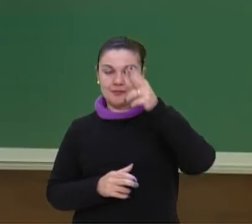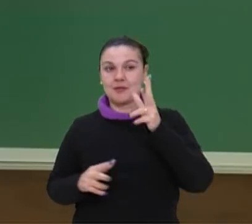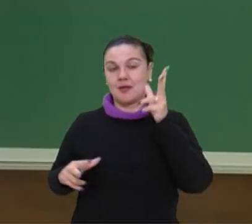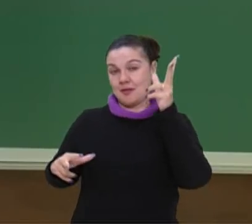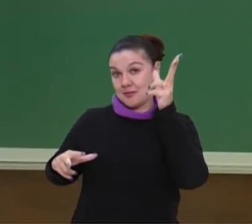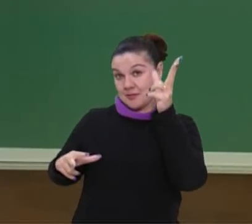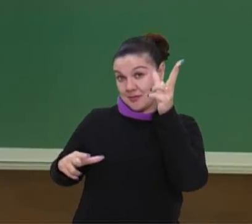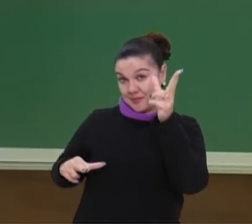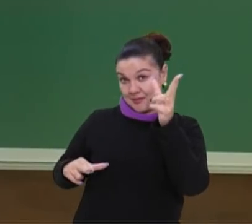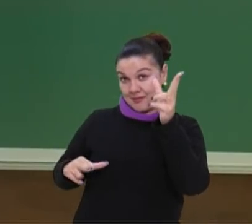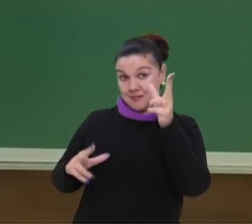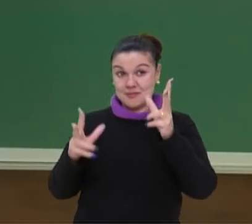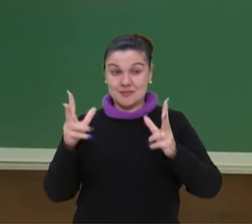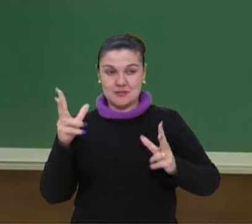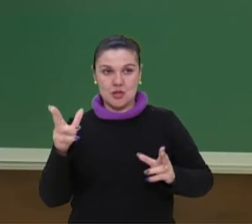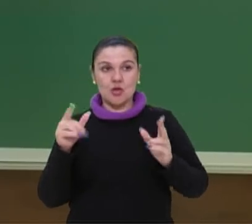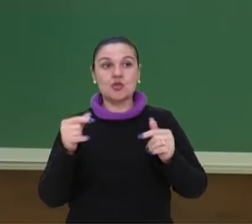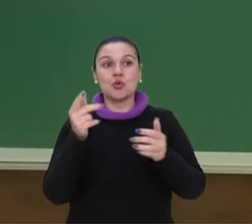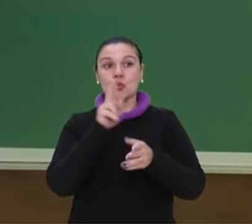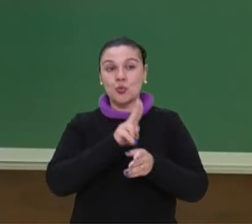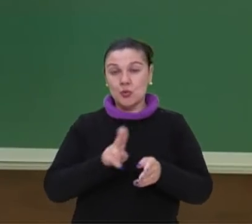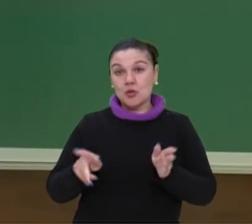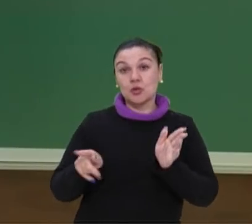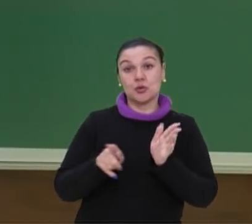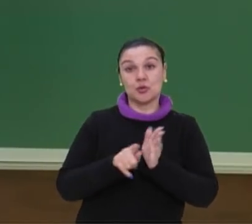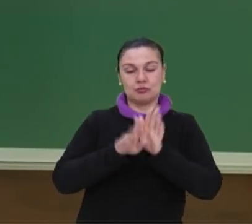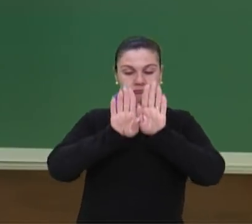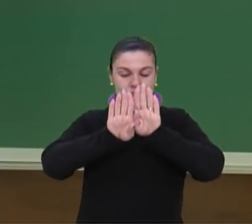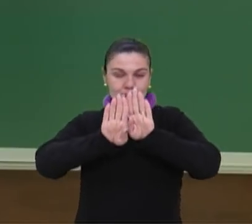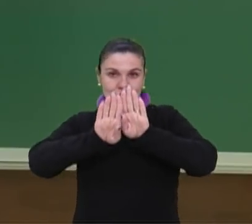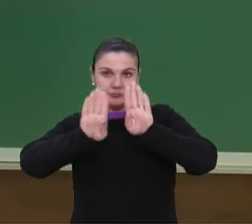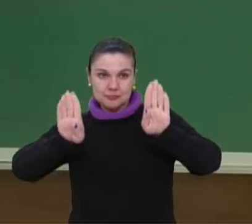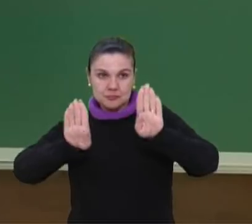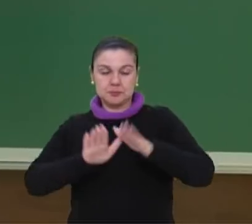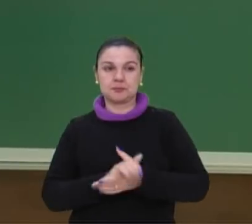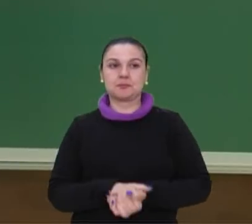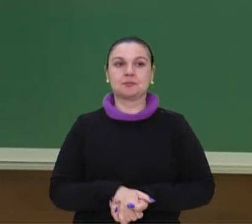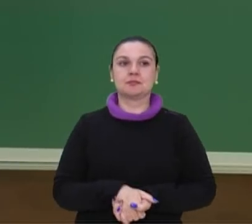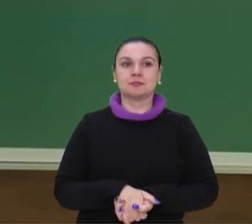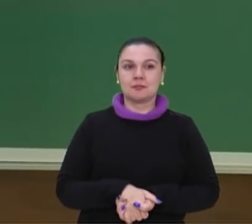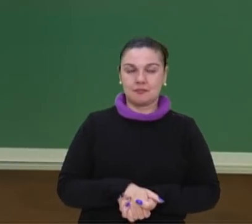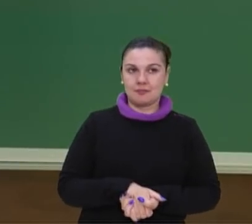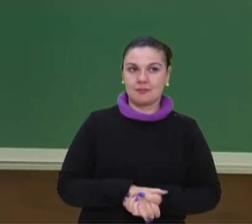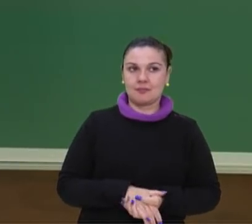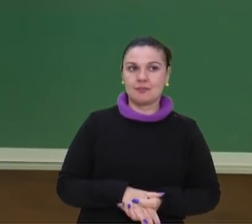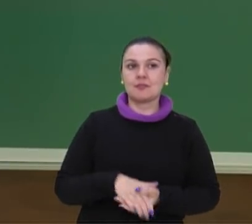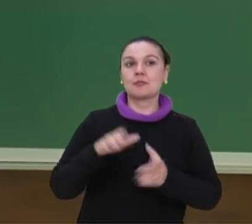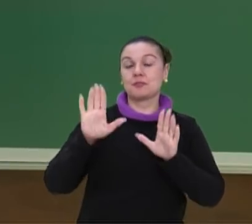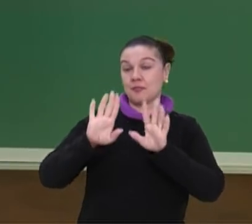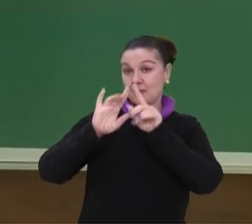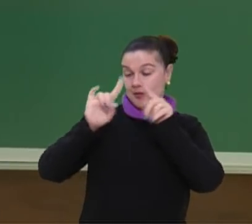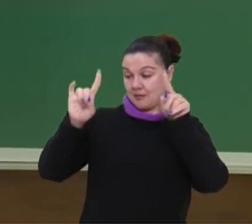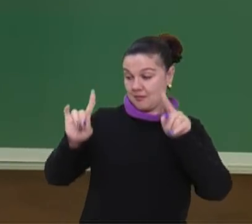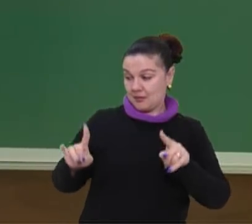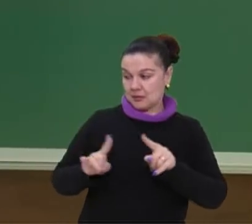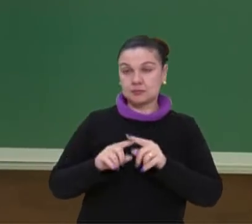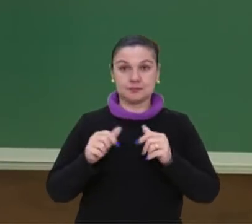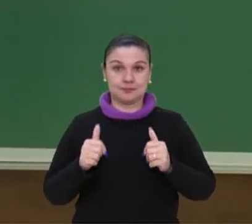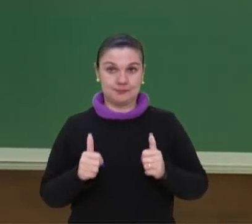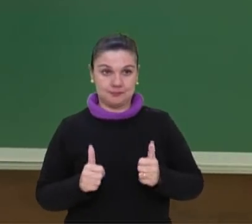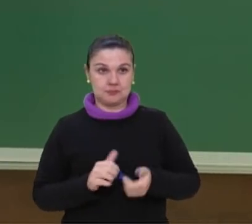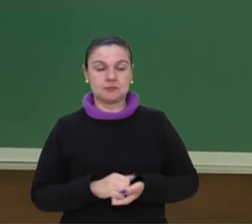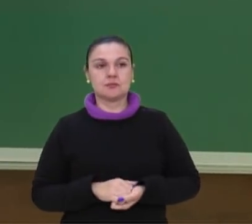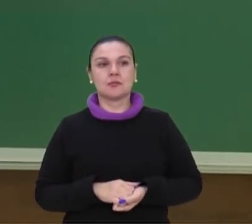um paralelogramo, tá? Nós estamos agora definindo nessa aula, nessa propriedade, os paralelogramos. Esse paralelogramo e esse